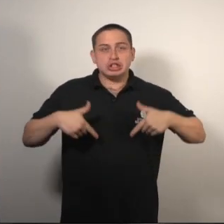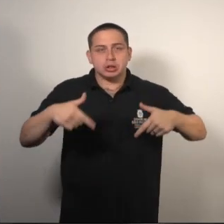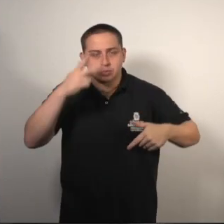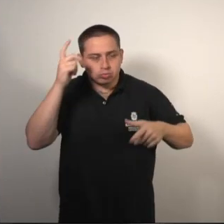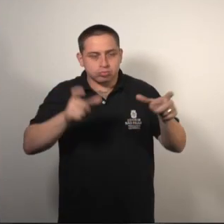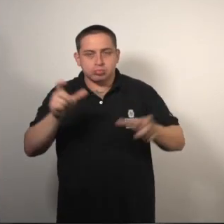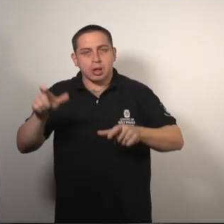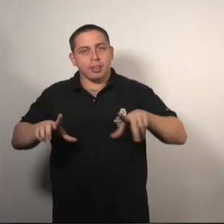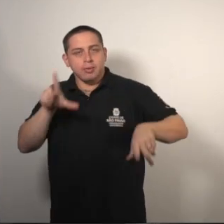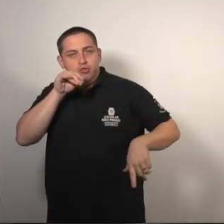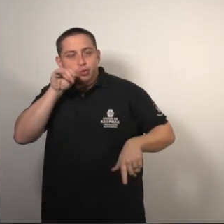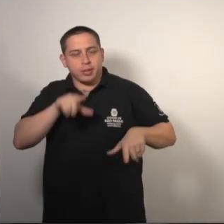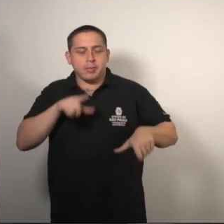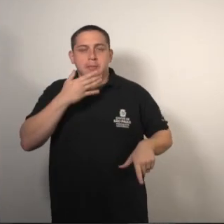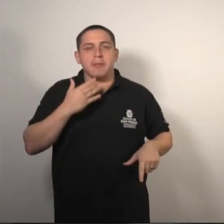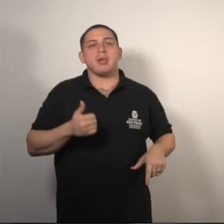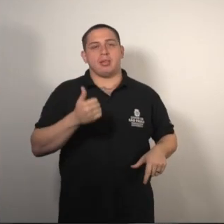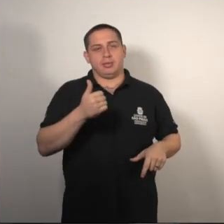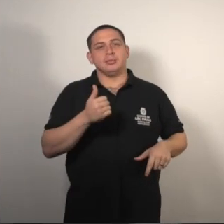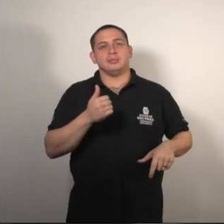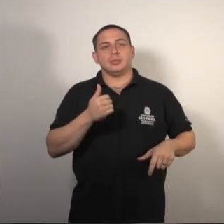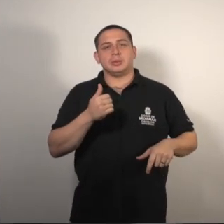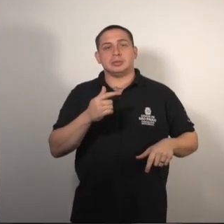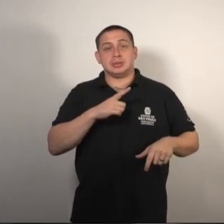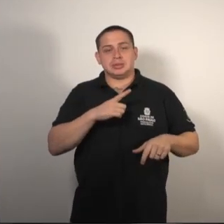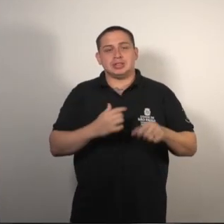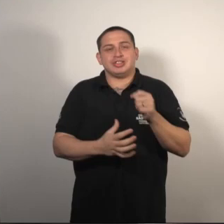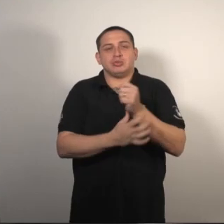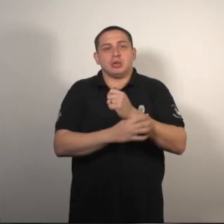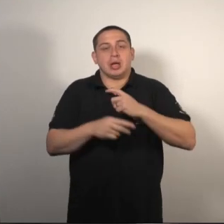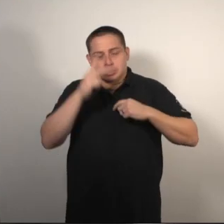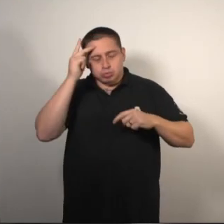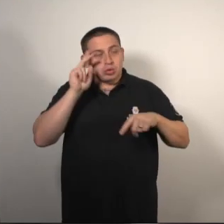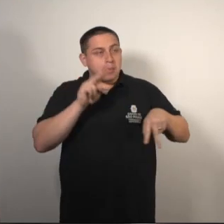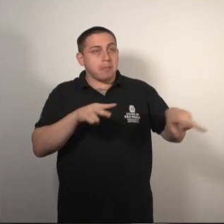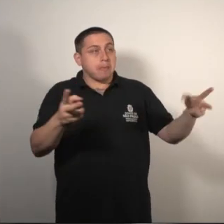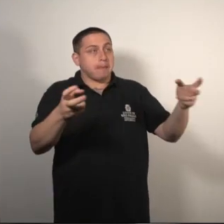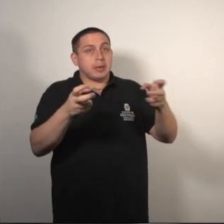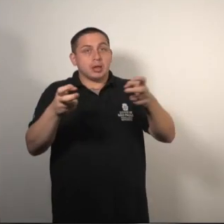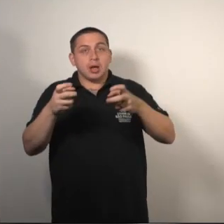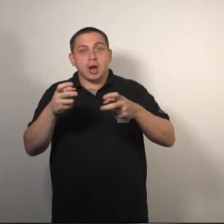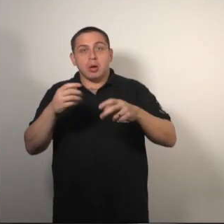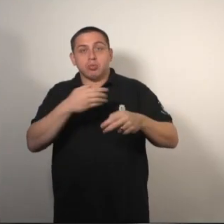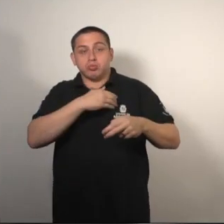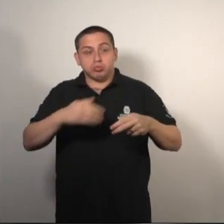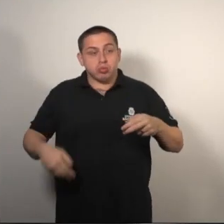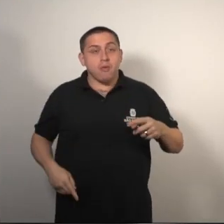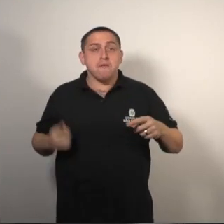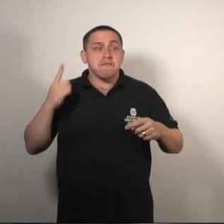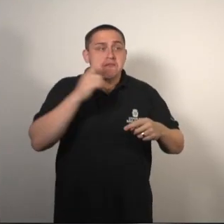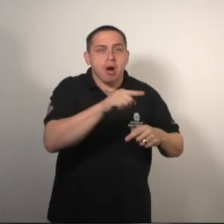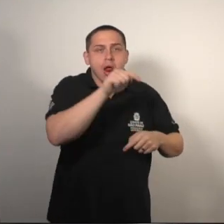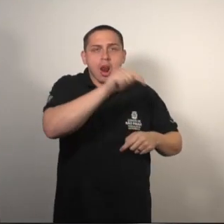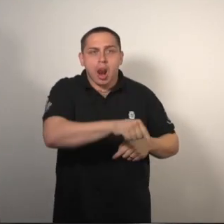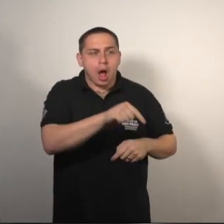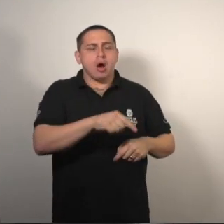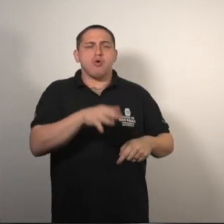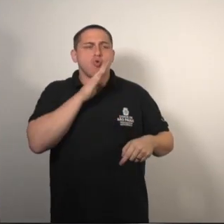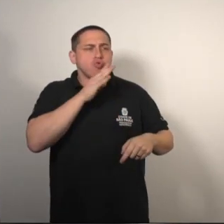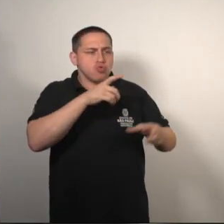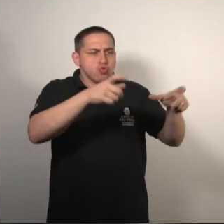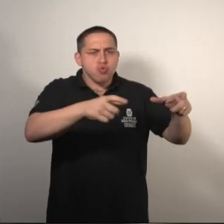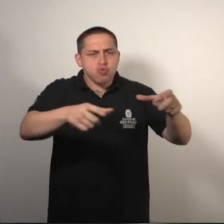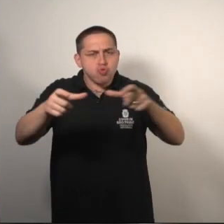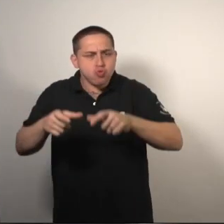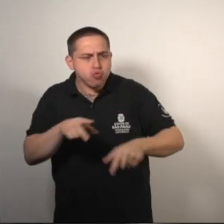também têm a percepção da presença do poder público, a gente paga em dia, paga certinho, mas também exige qualidade. Então, obrigado, TAC,